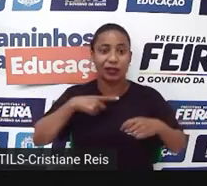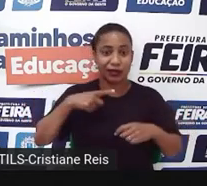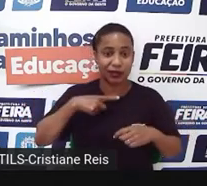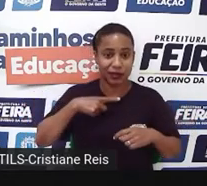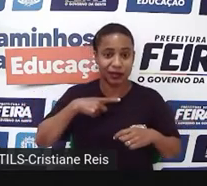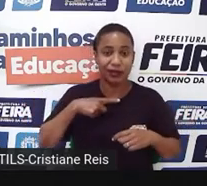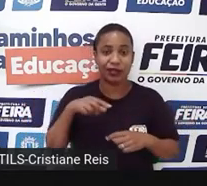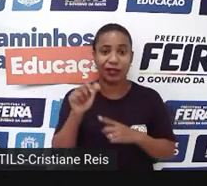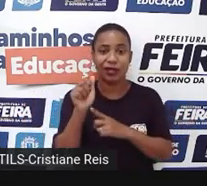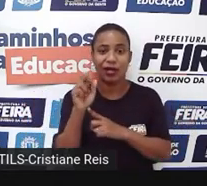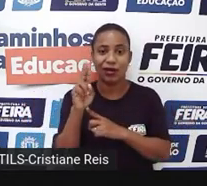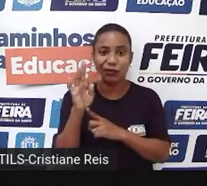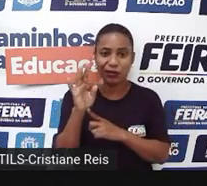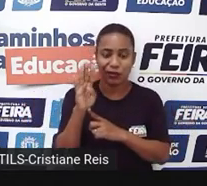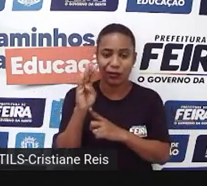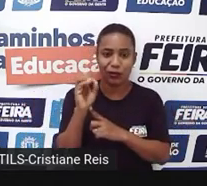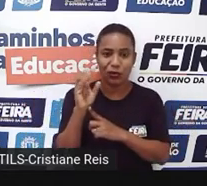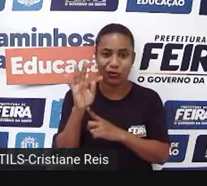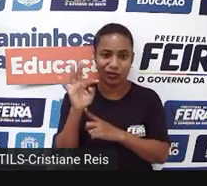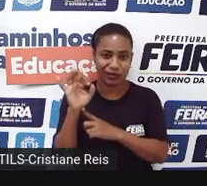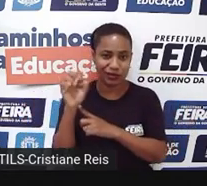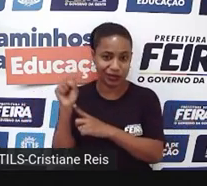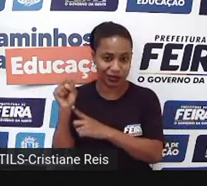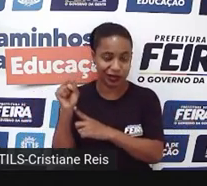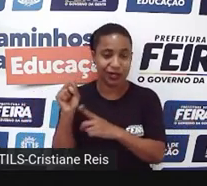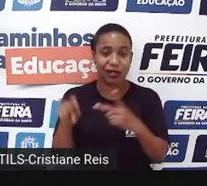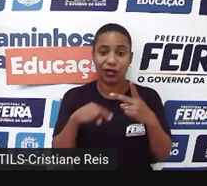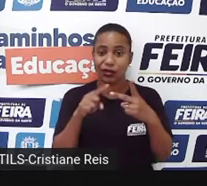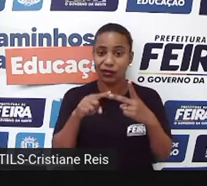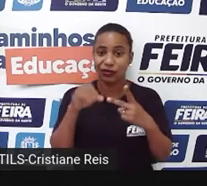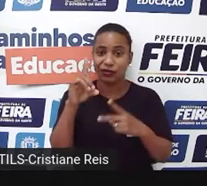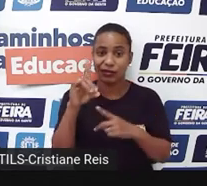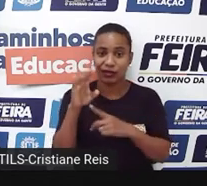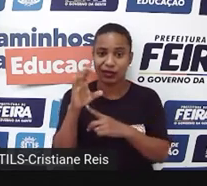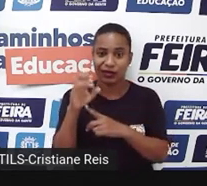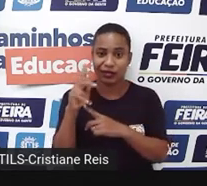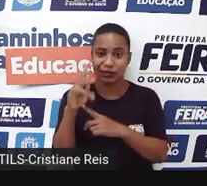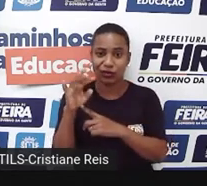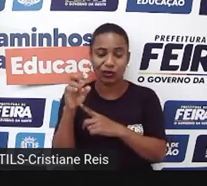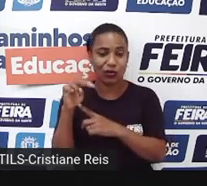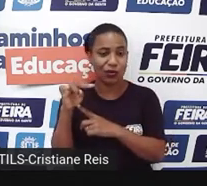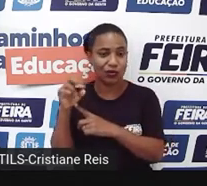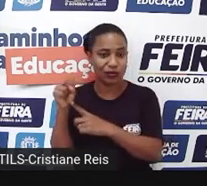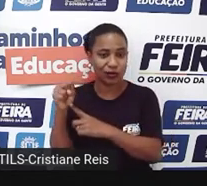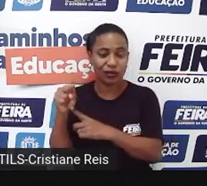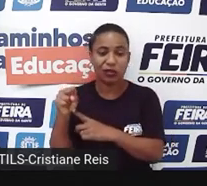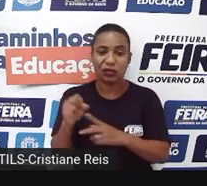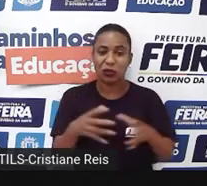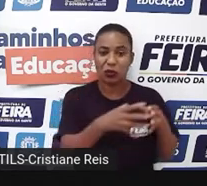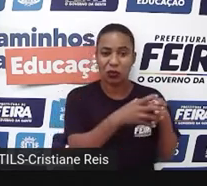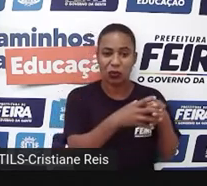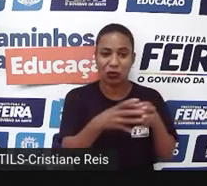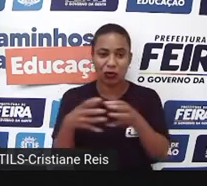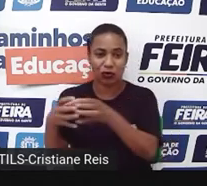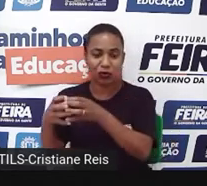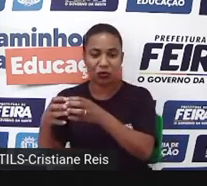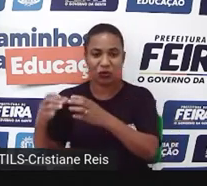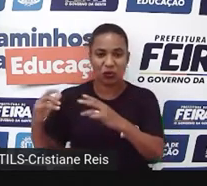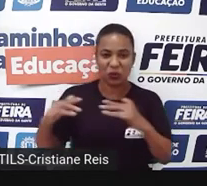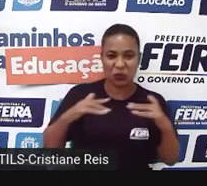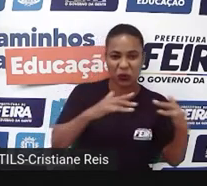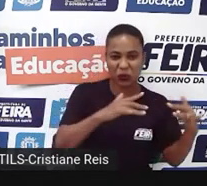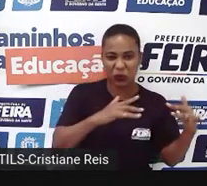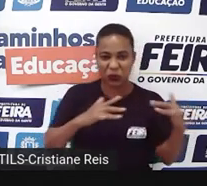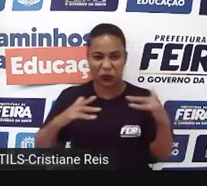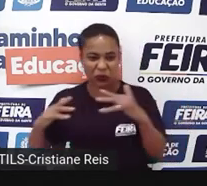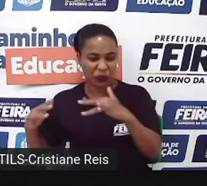os Decepticons. Então, são os grupos que irão batalhar entre eles durante